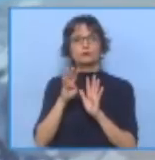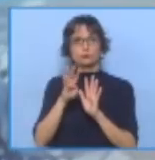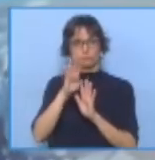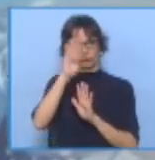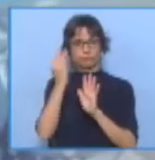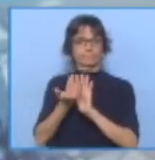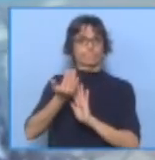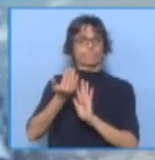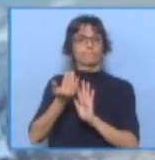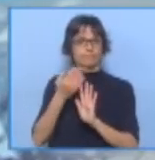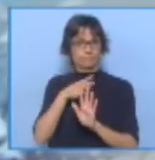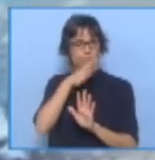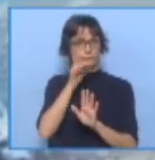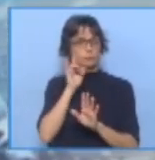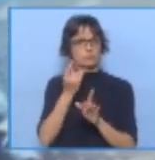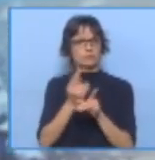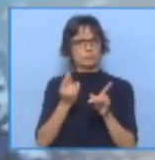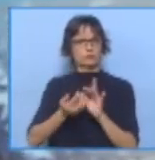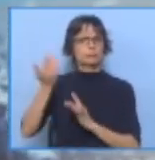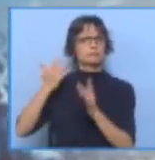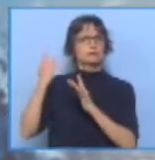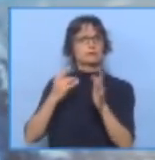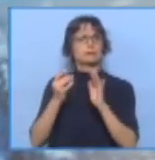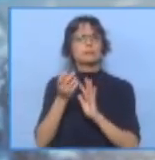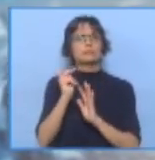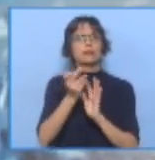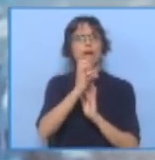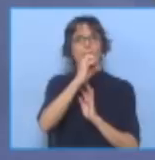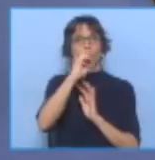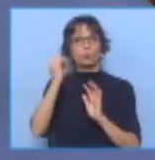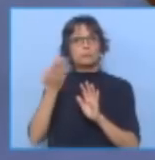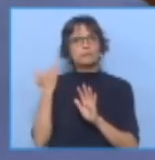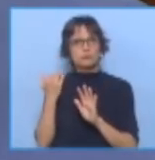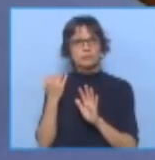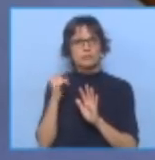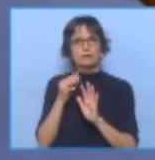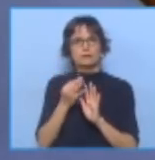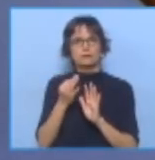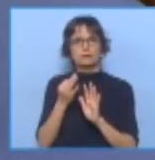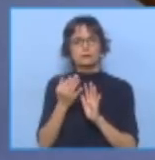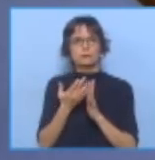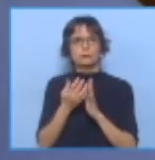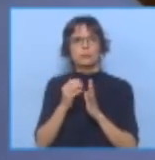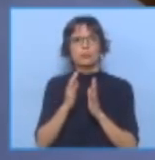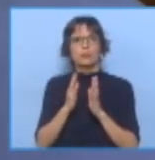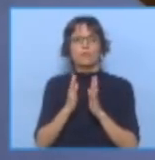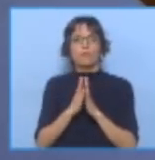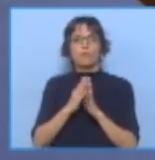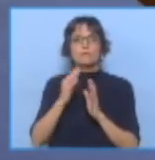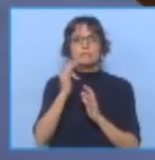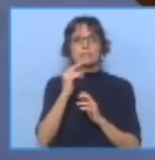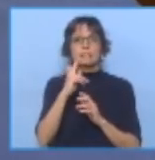marcante, eu diria, na história da relação que, tendo